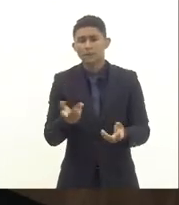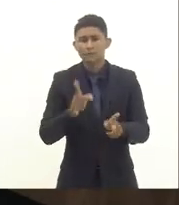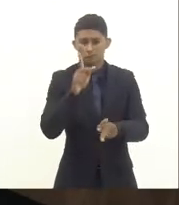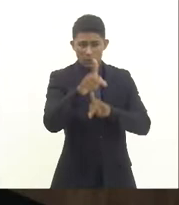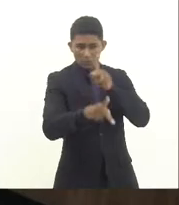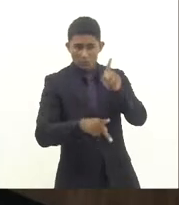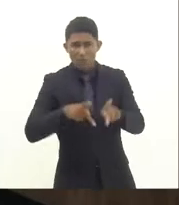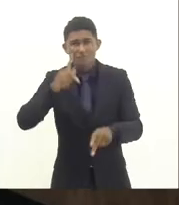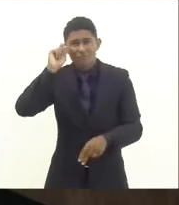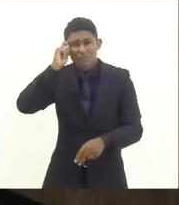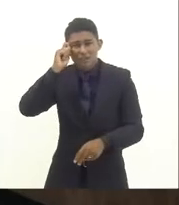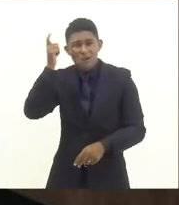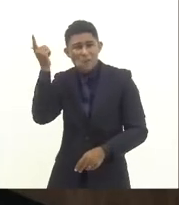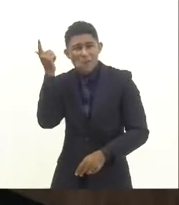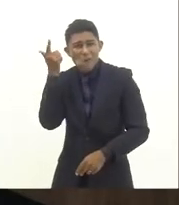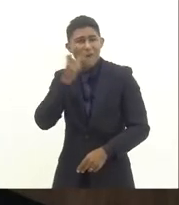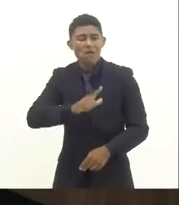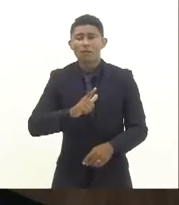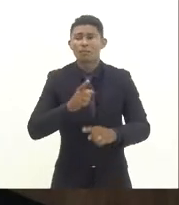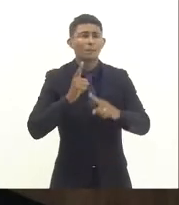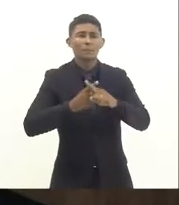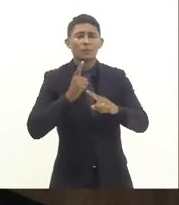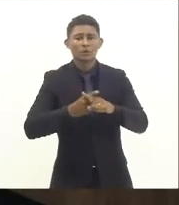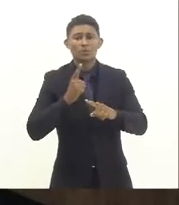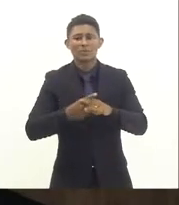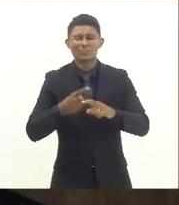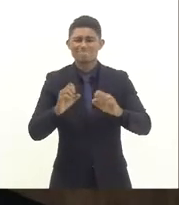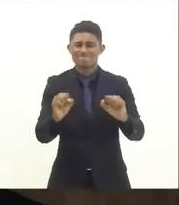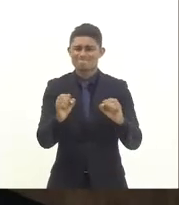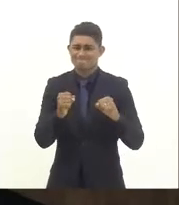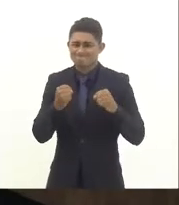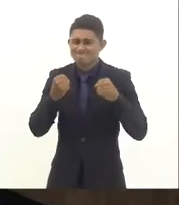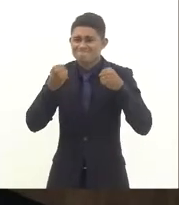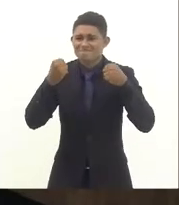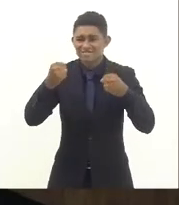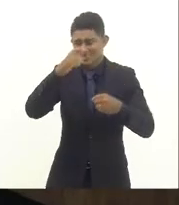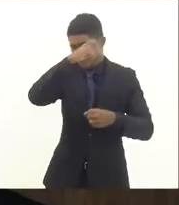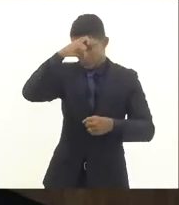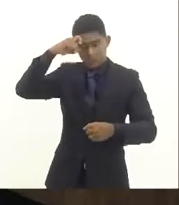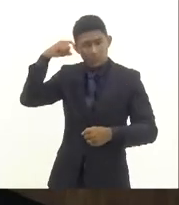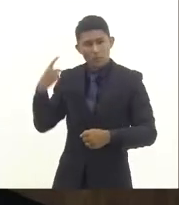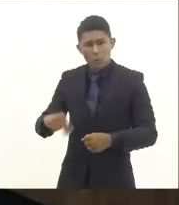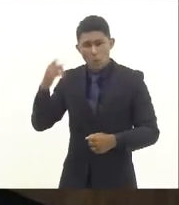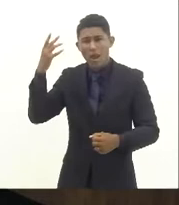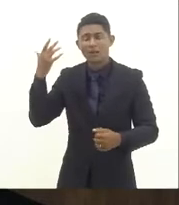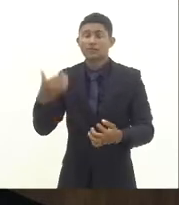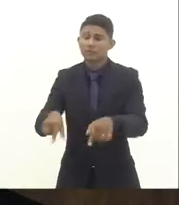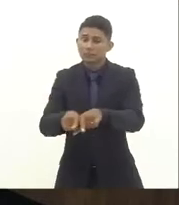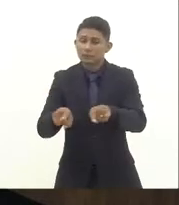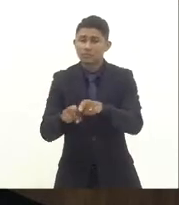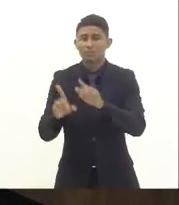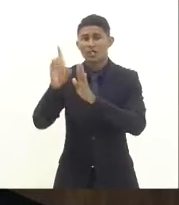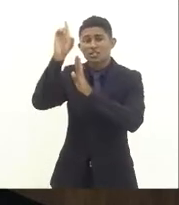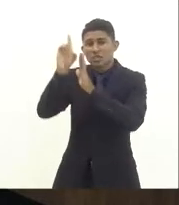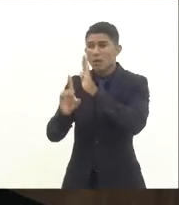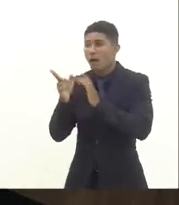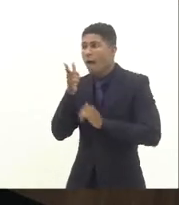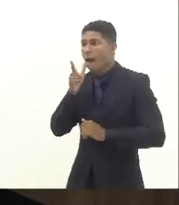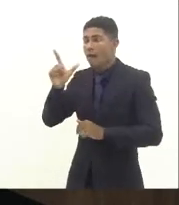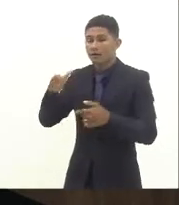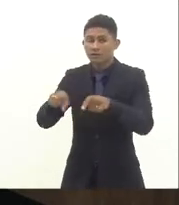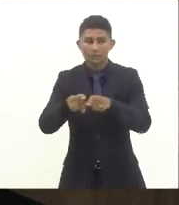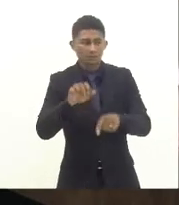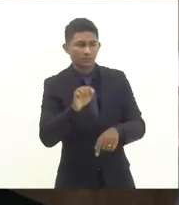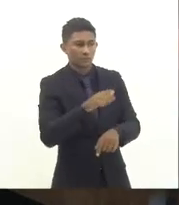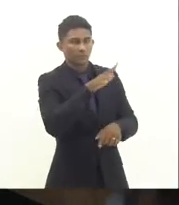conquistou aqui foi a partir de muito sangue suor e lágrima cada garantia de direito cada escola na